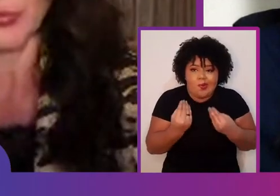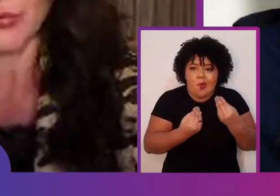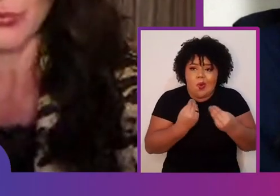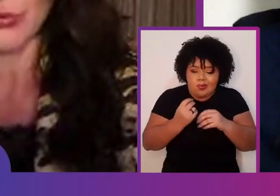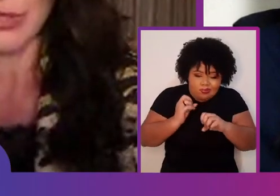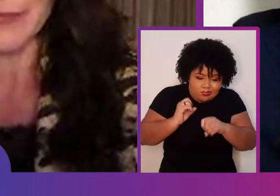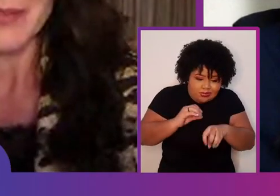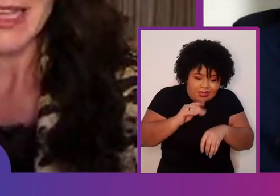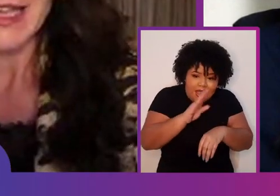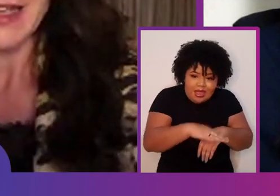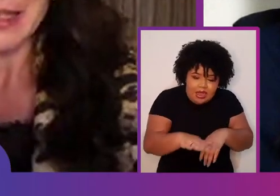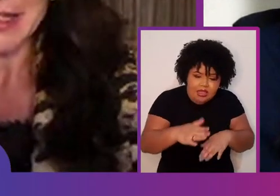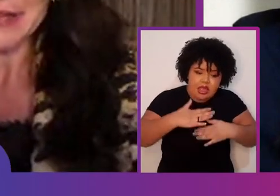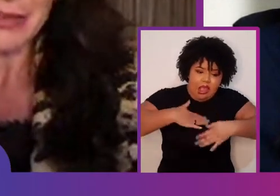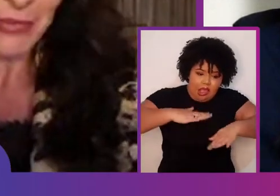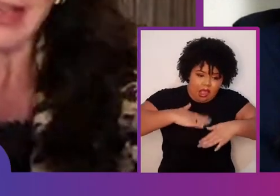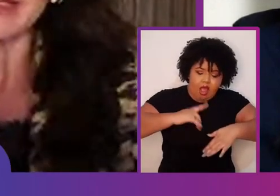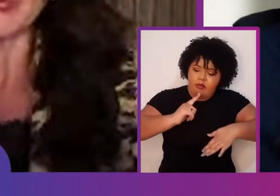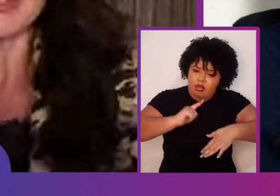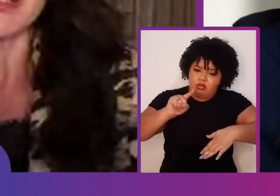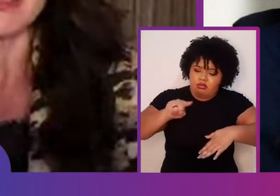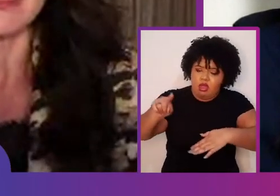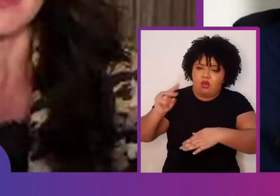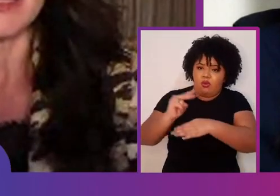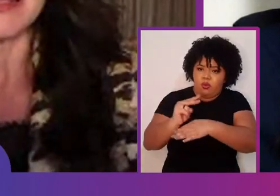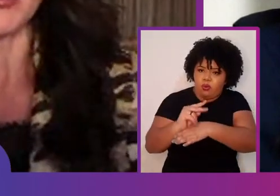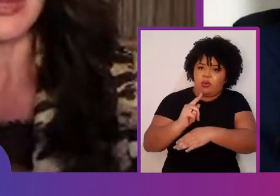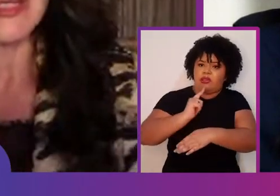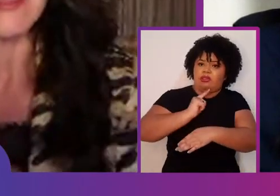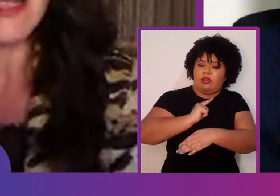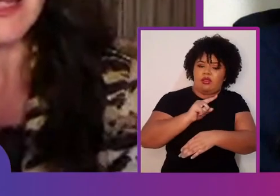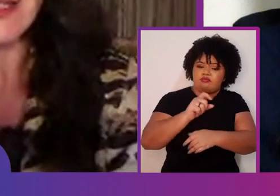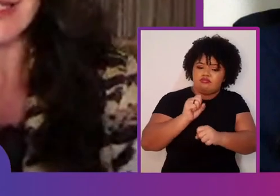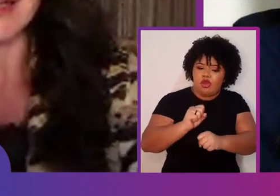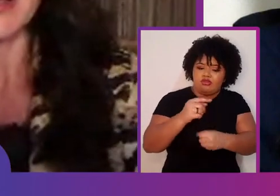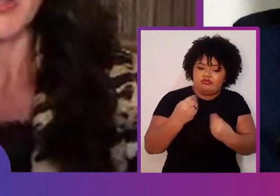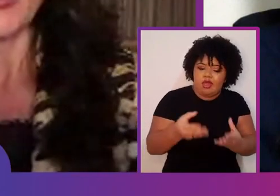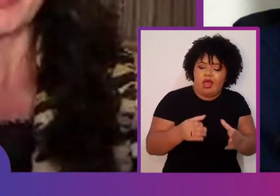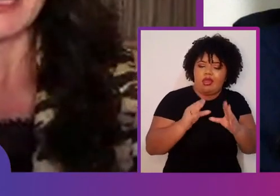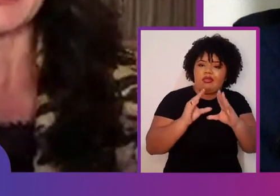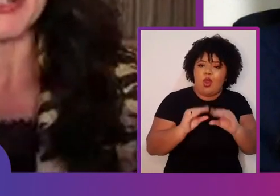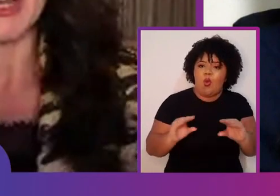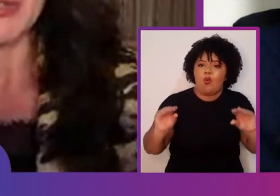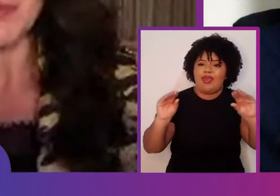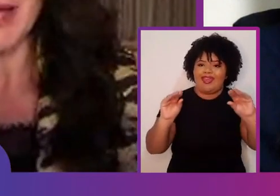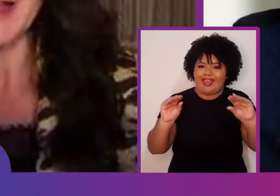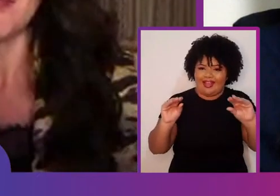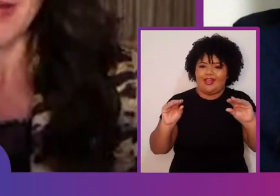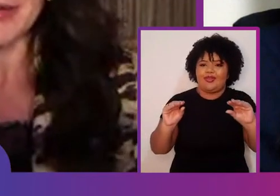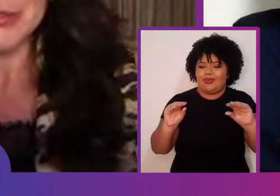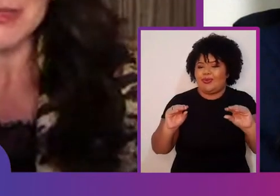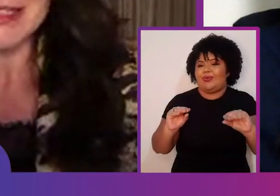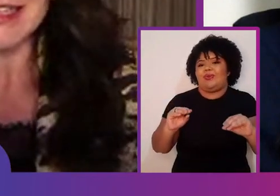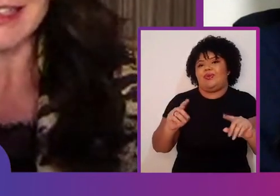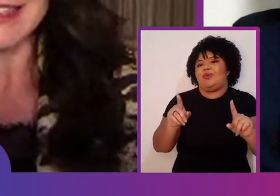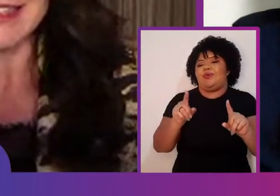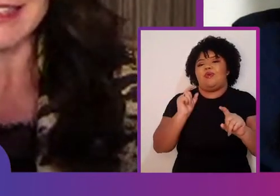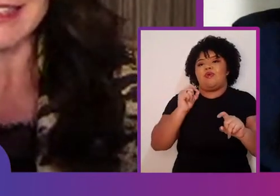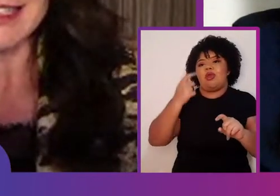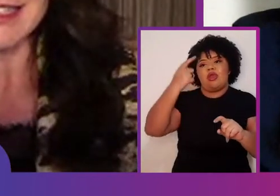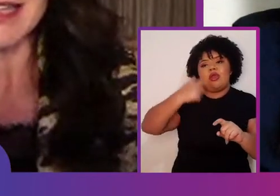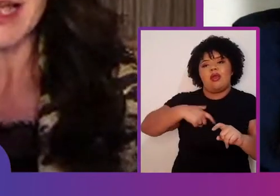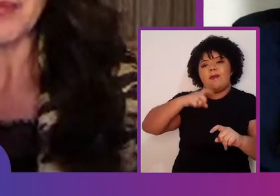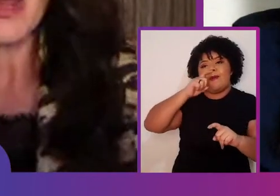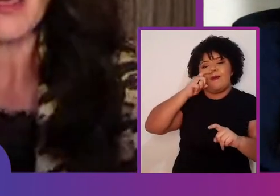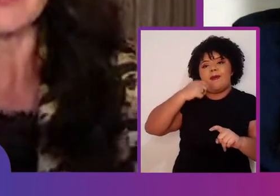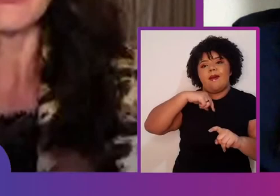que está tudo sob controle? Tem várias outras aqui, mas são todas nessa linha. O que que a gente, pai, faz com as